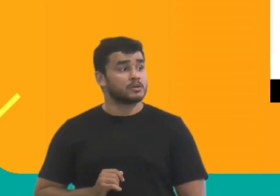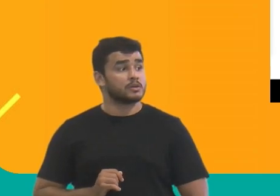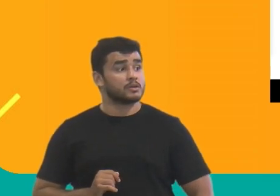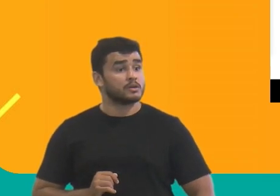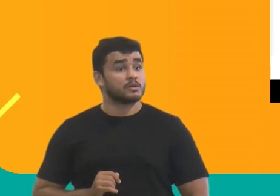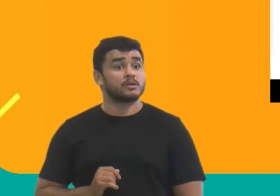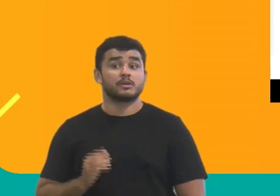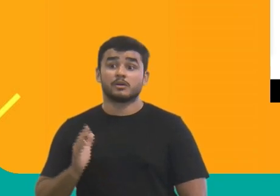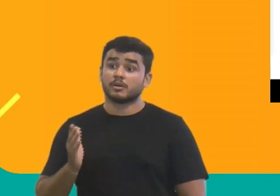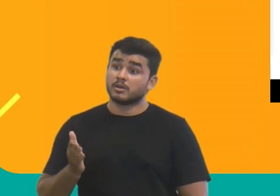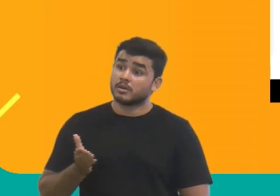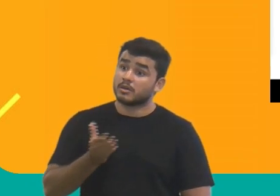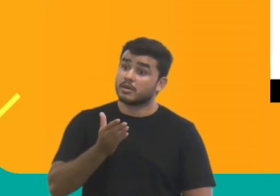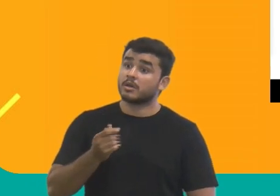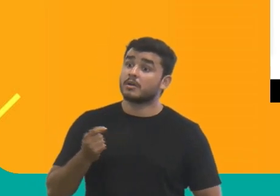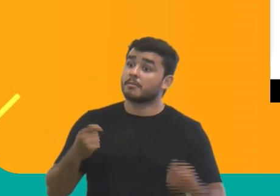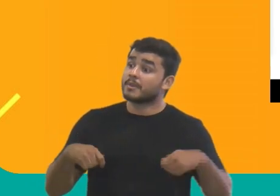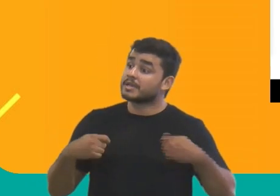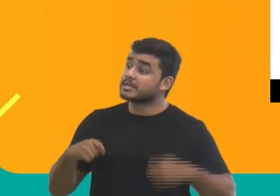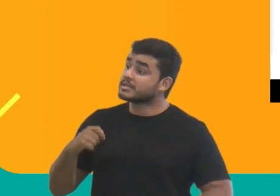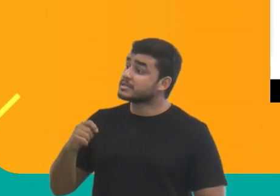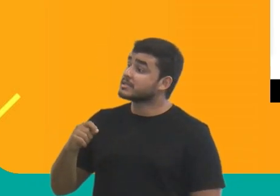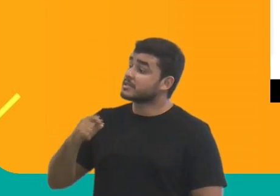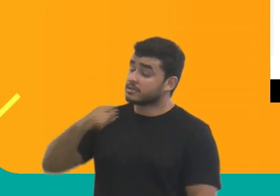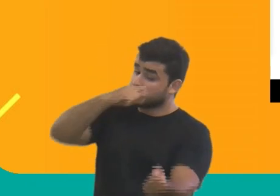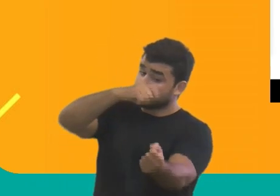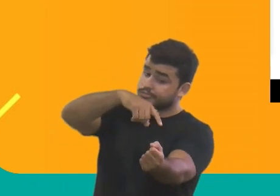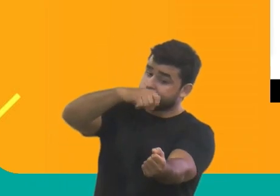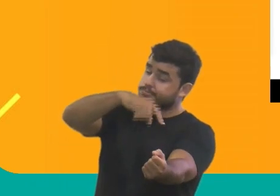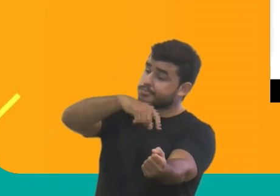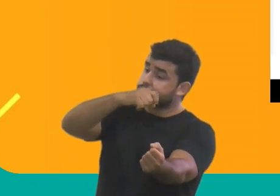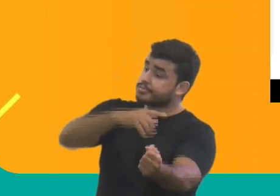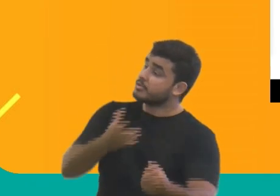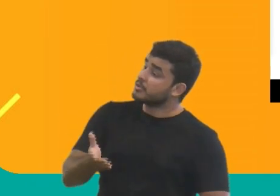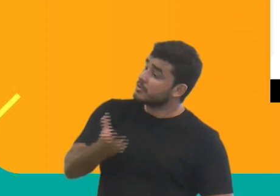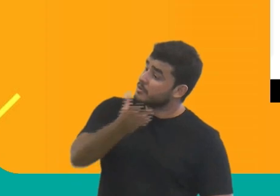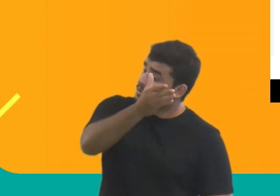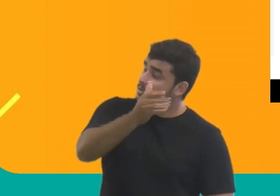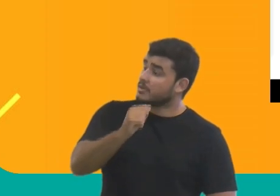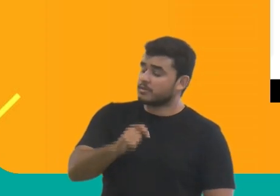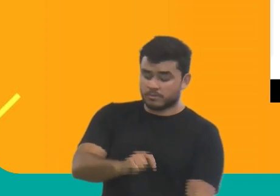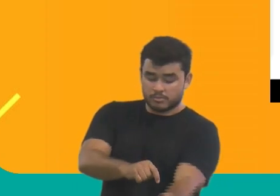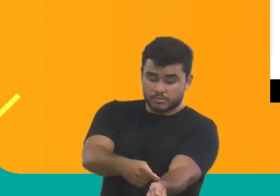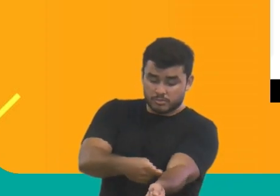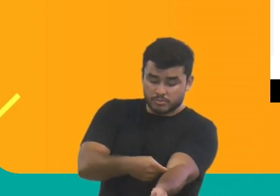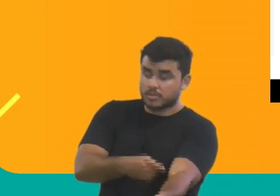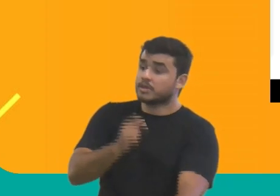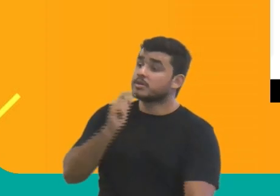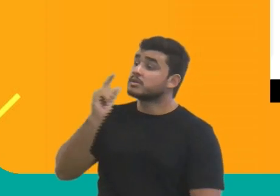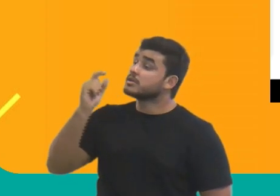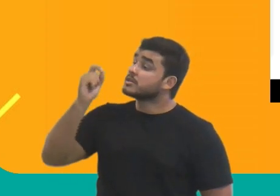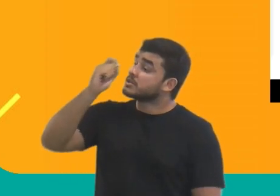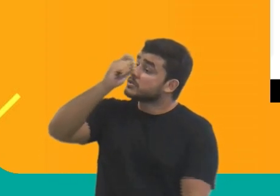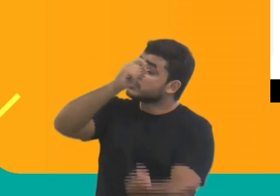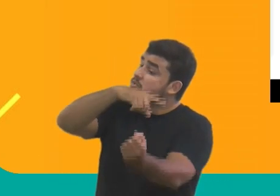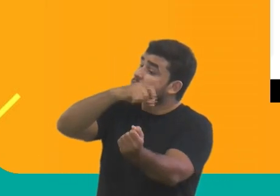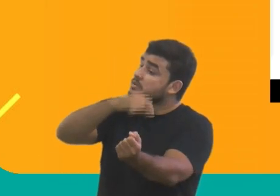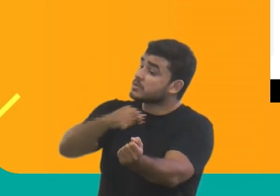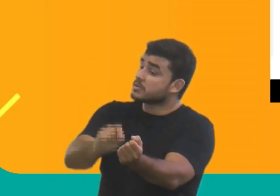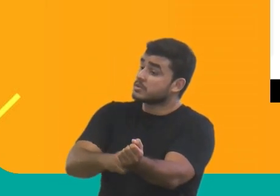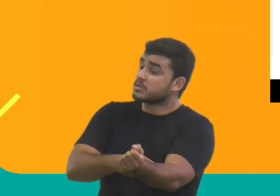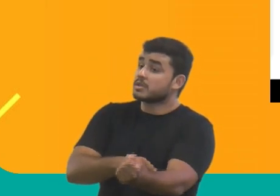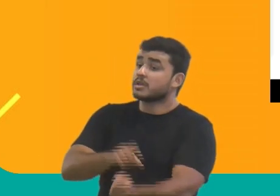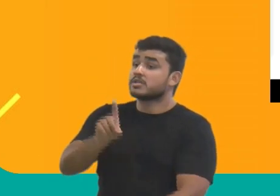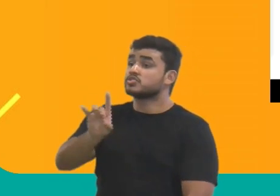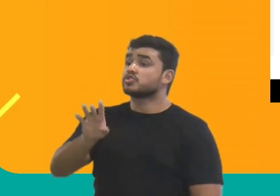Você precisa de uma reidratação mais potente. Aí é um negócio que você tem que ir para o soro na veia. Eu estou falando aqui, a questão retrata uma dor de